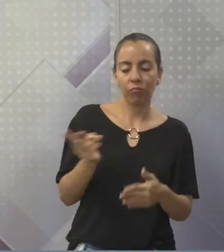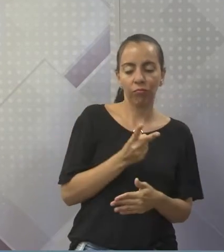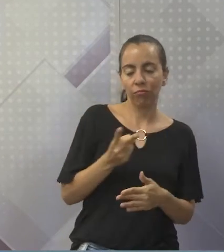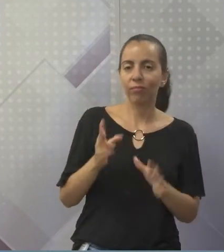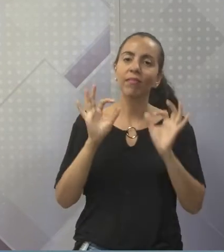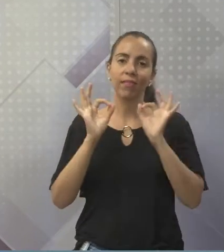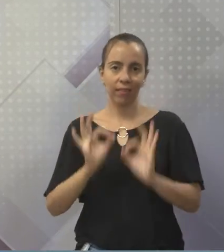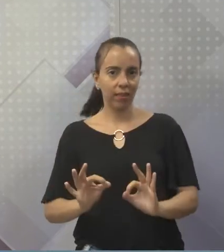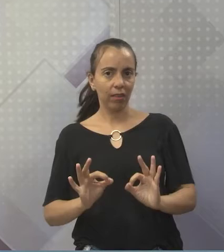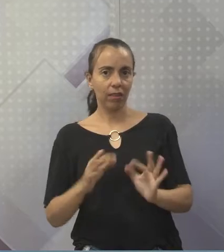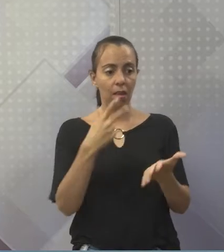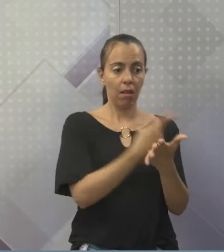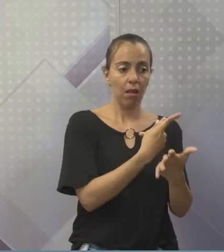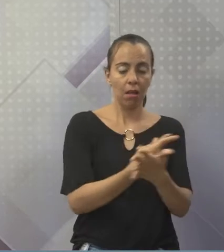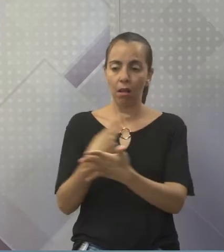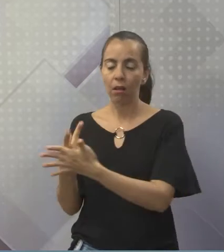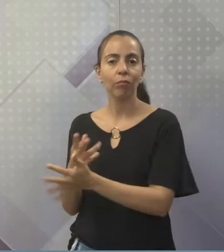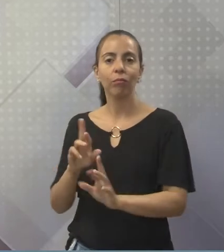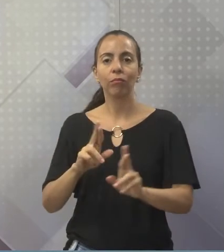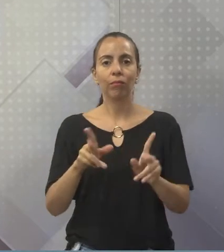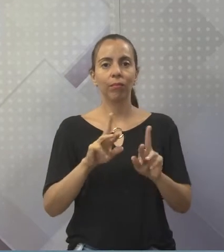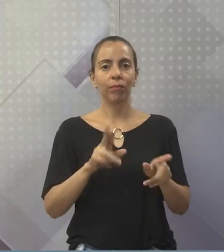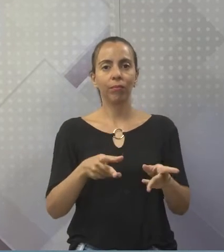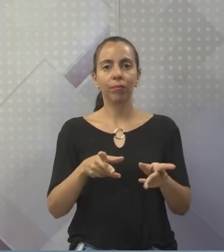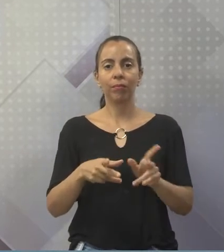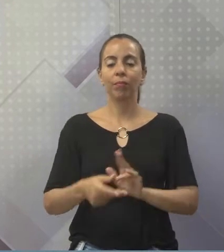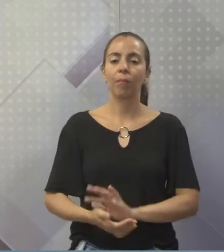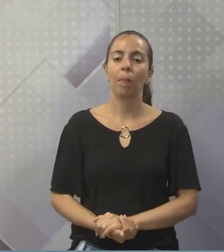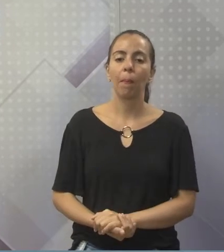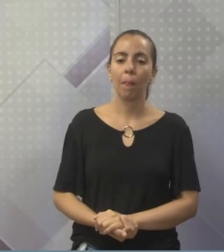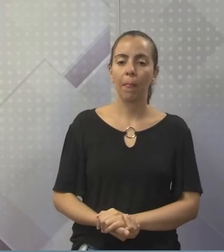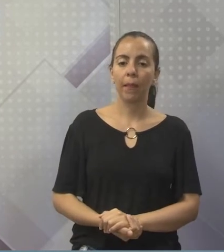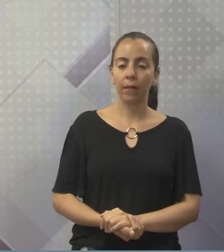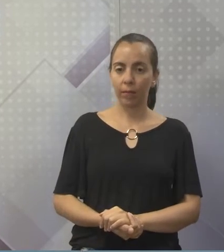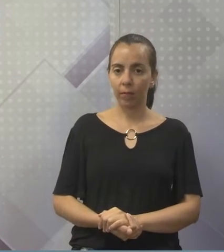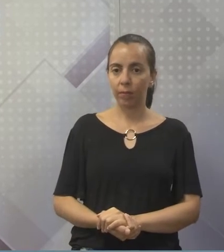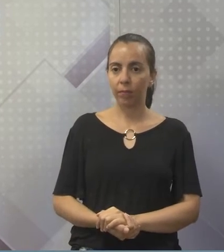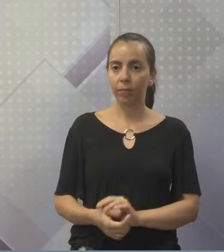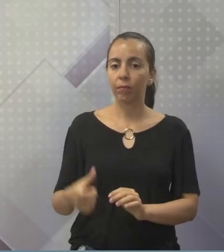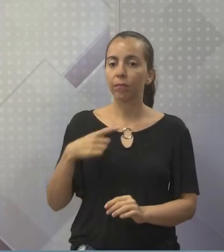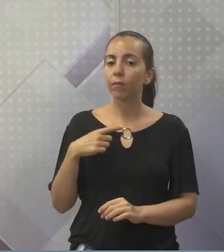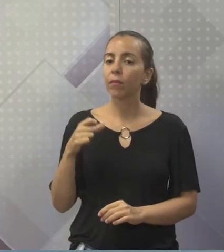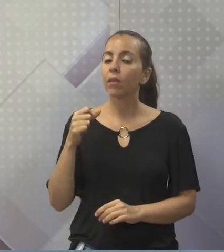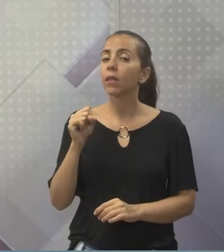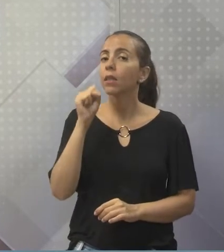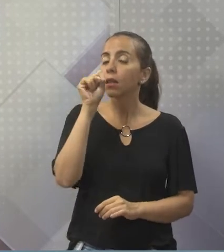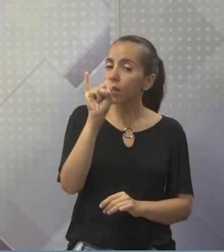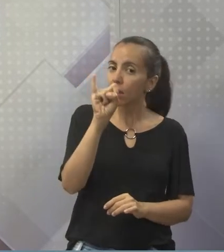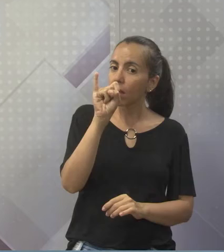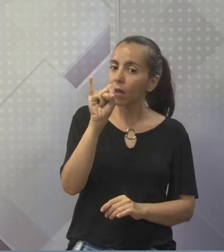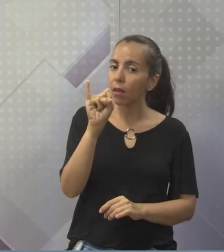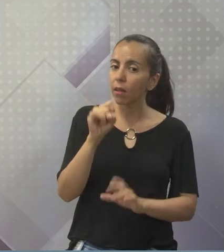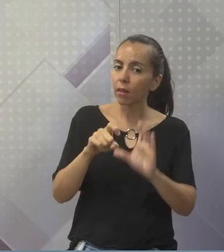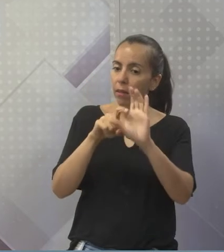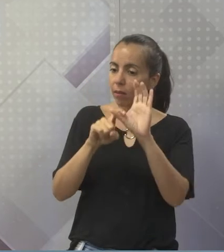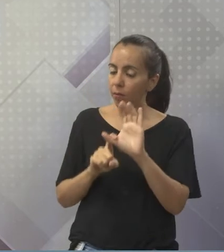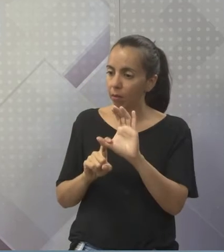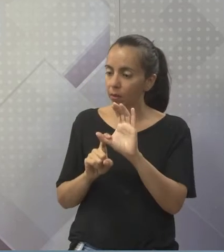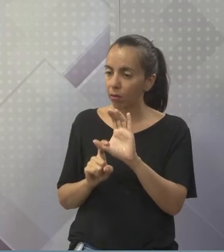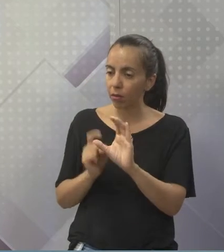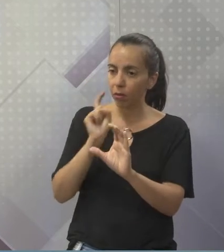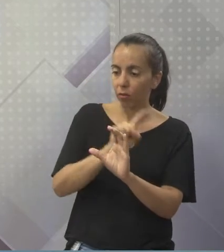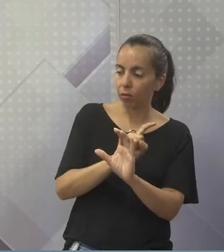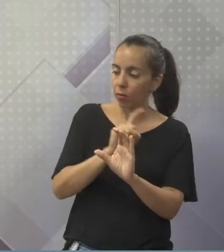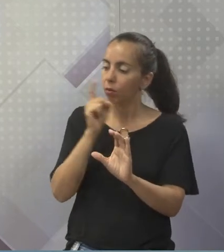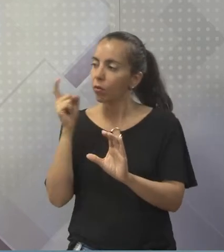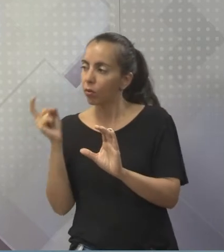certo. Nenhum está errado. A minha função é quando se depende de outro.